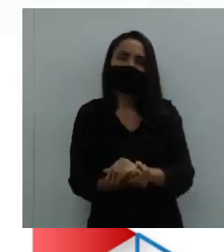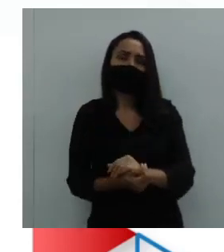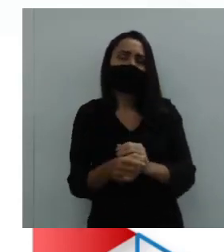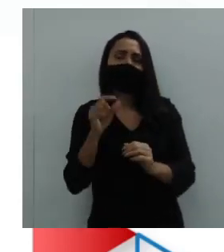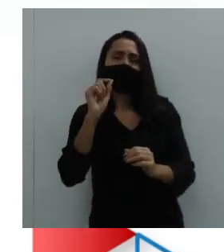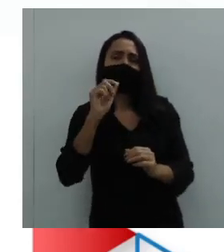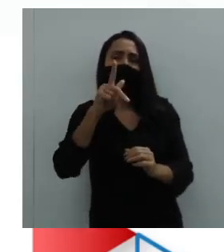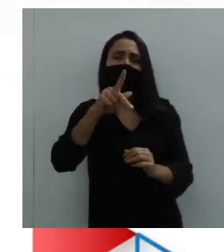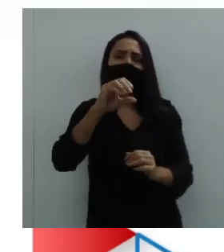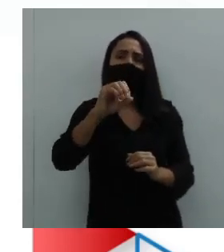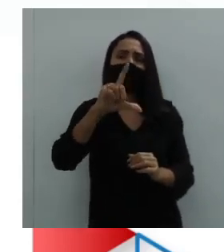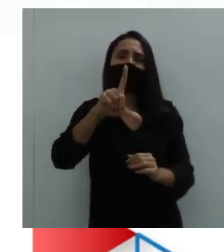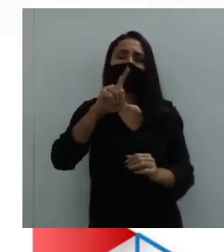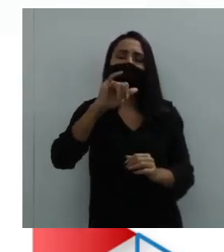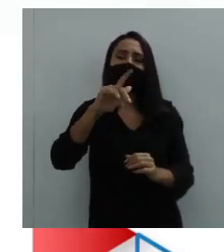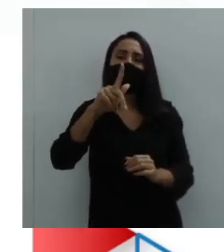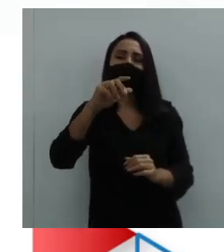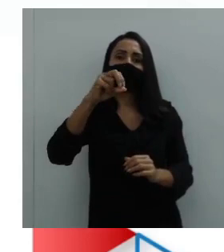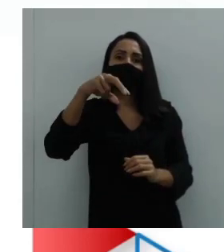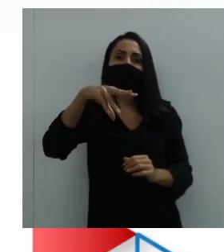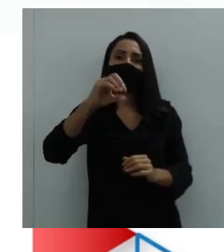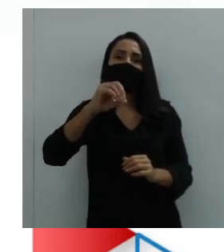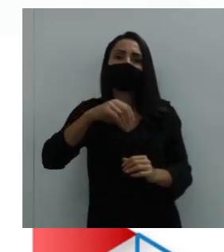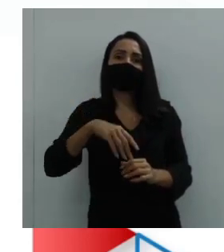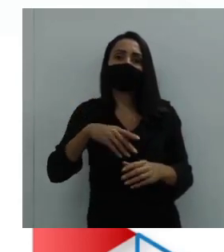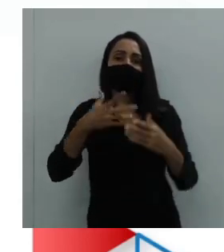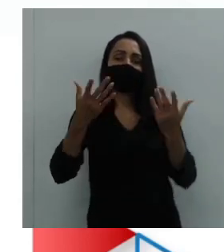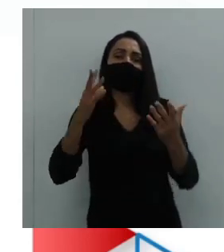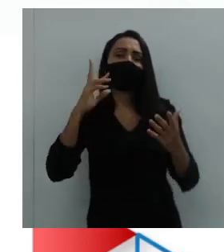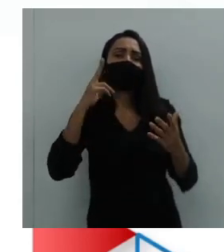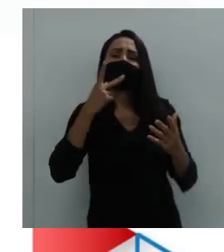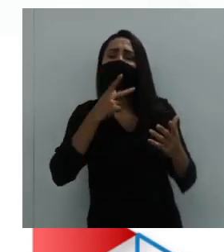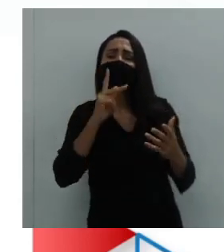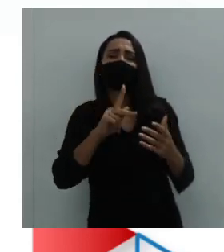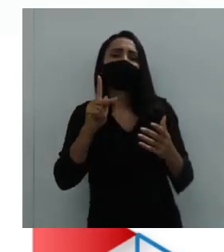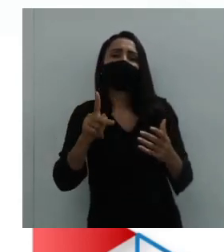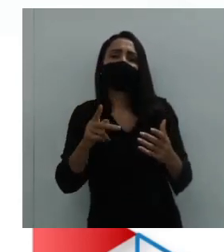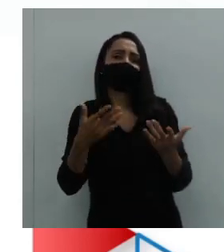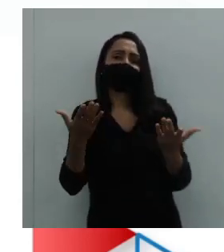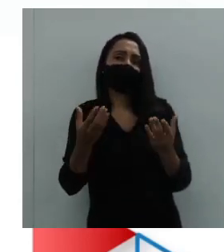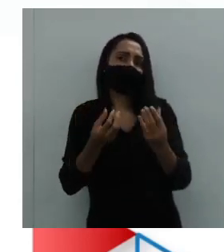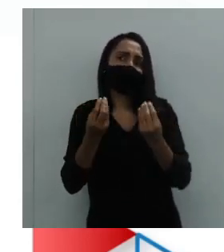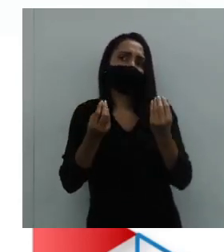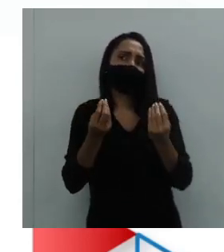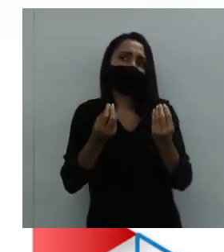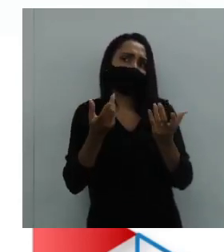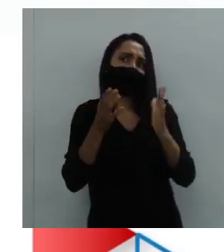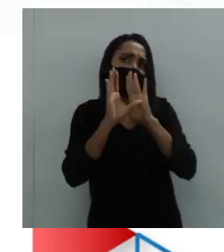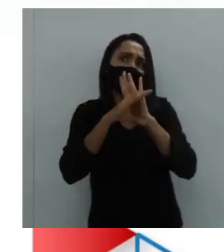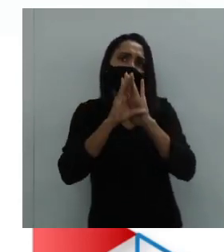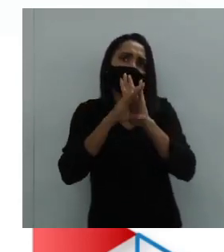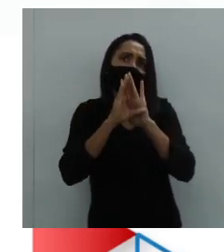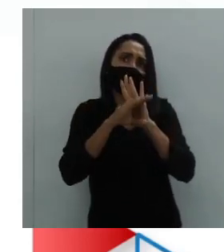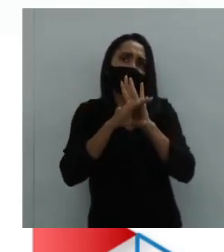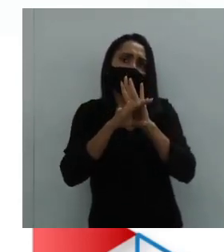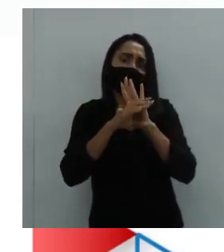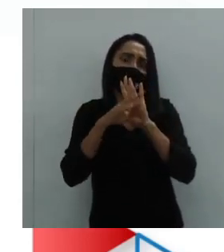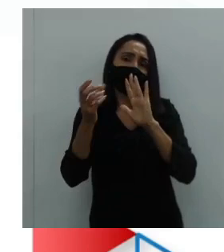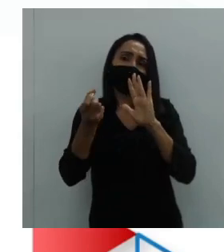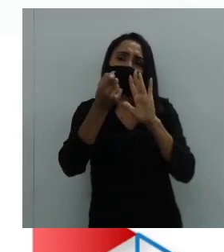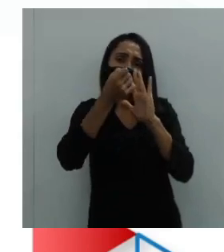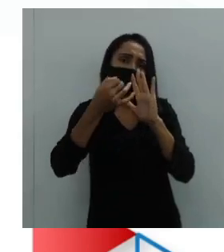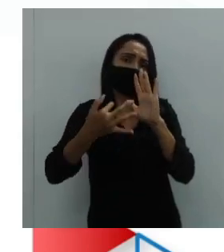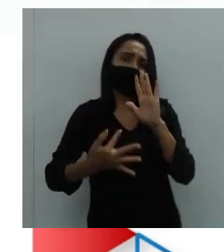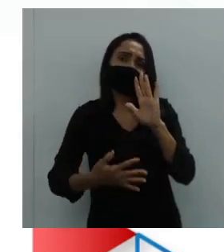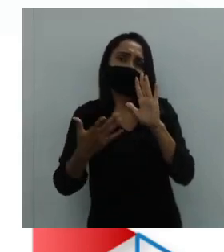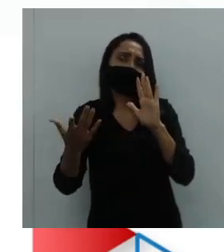é um polígono? Como que eu posso reconhecer, professor, o polígono? Qual é o conceito ou a definição